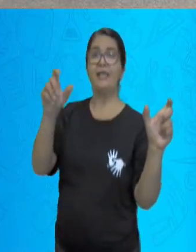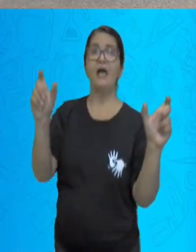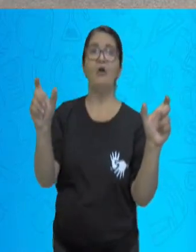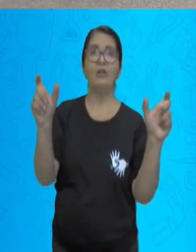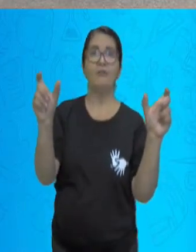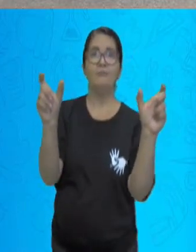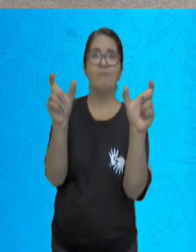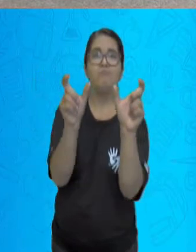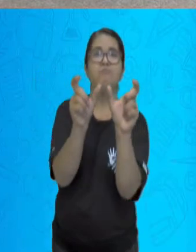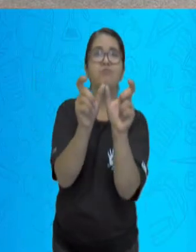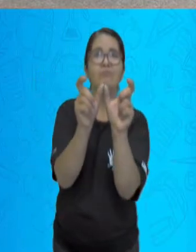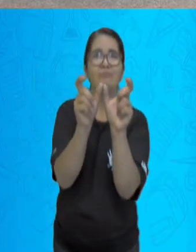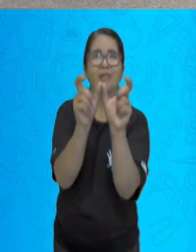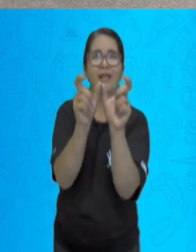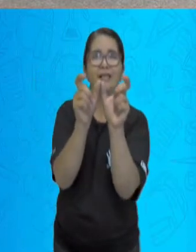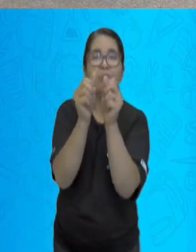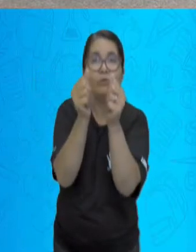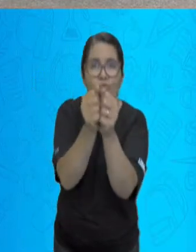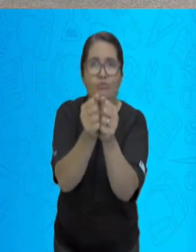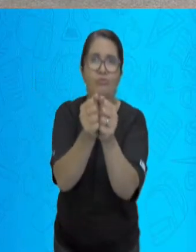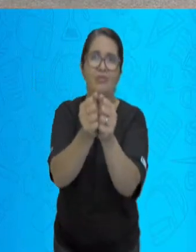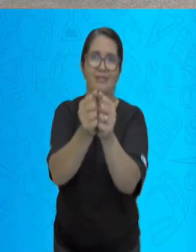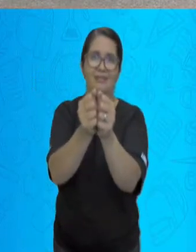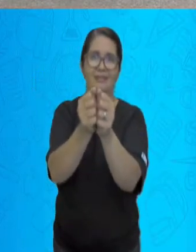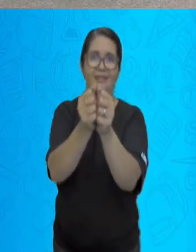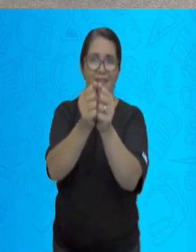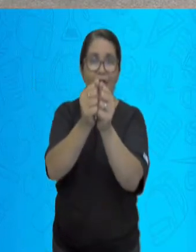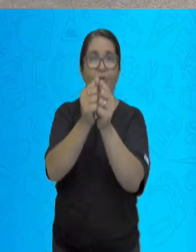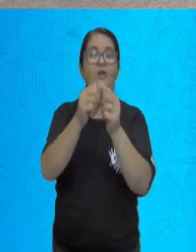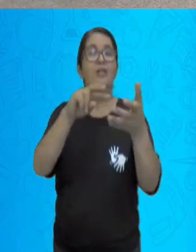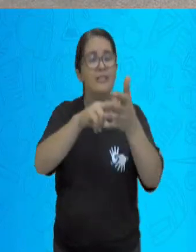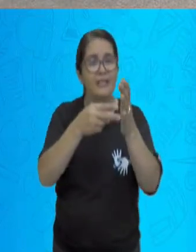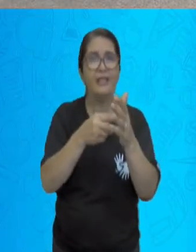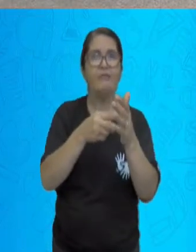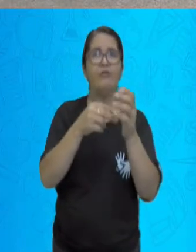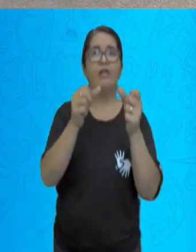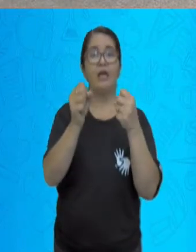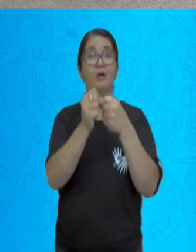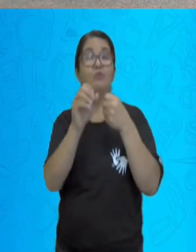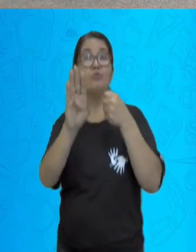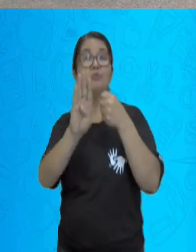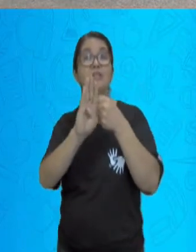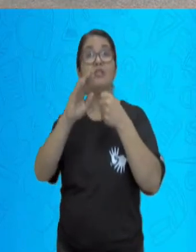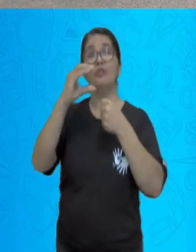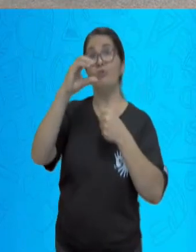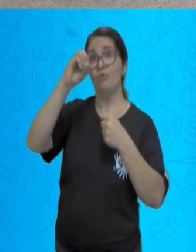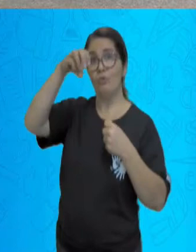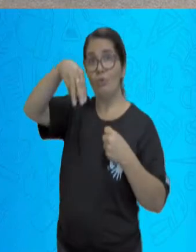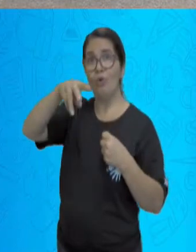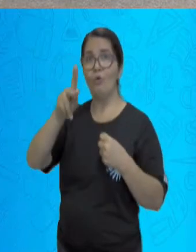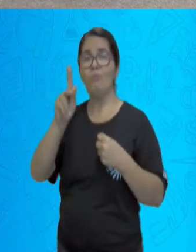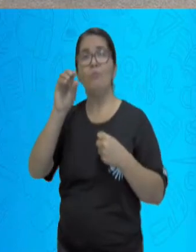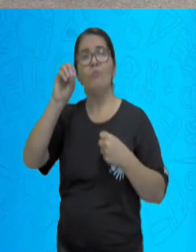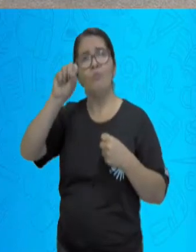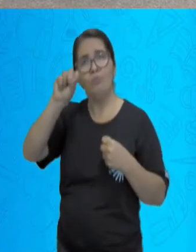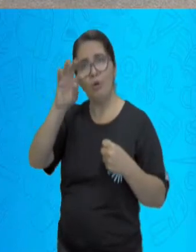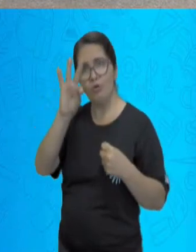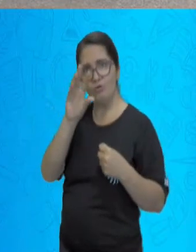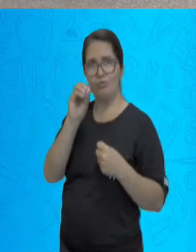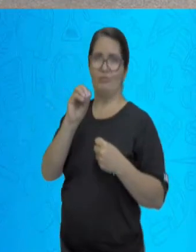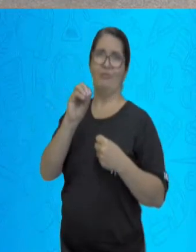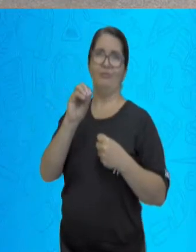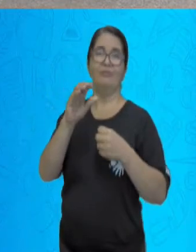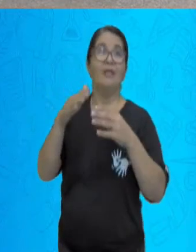tenho a palavra flor. Então, isso é o substantivo composto. Aí trouxe alguns